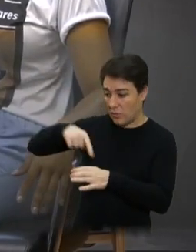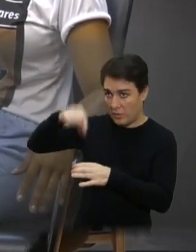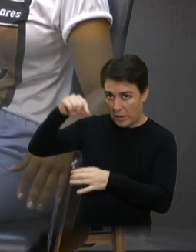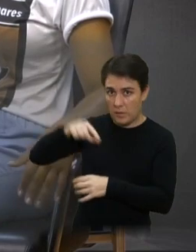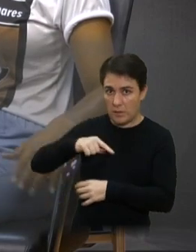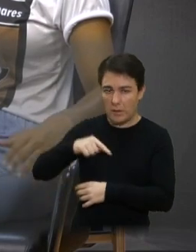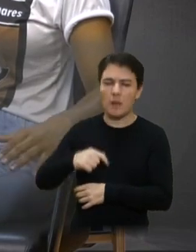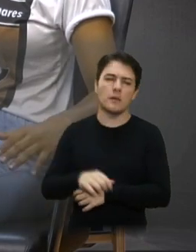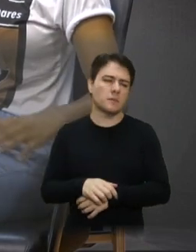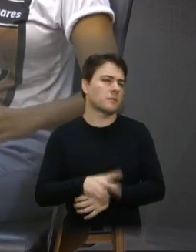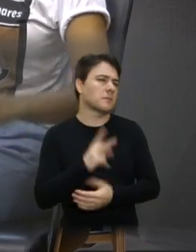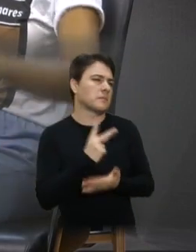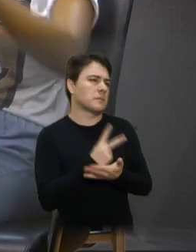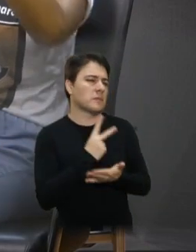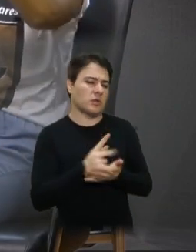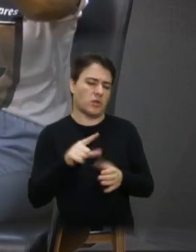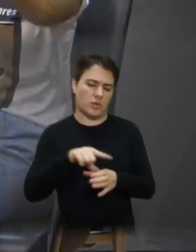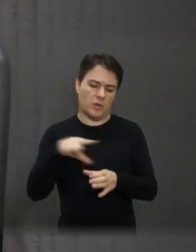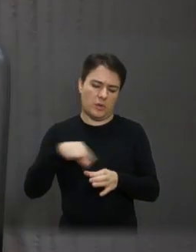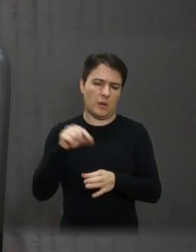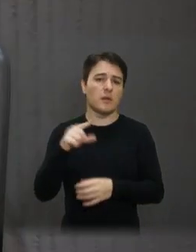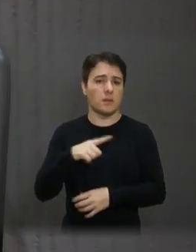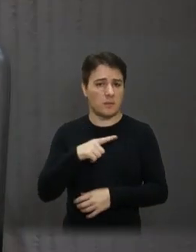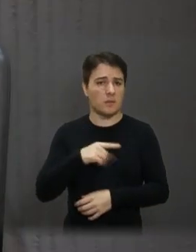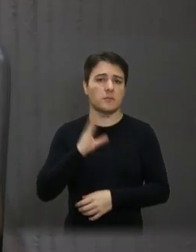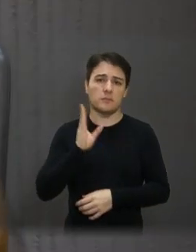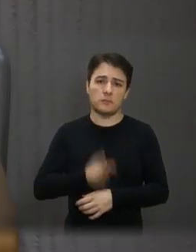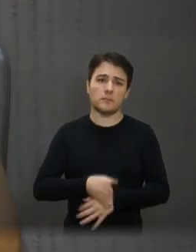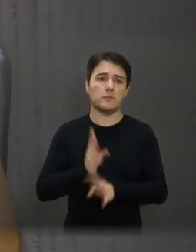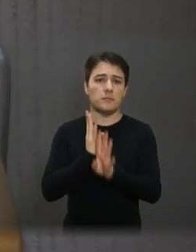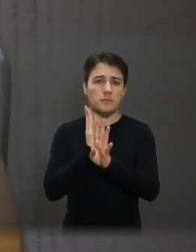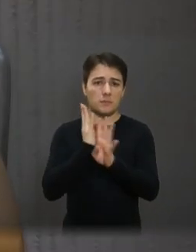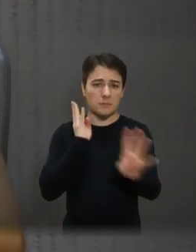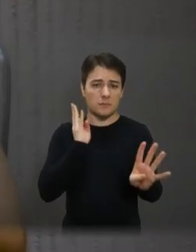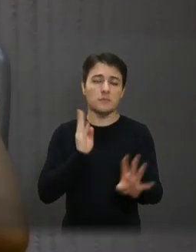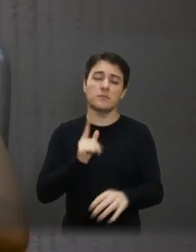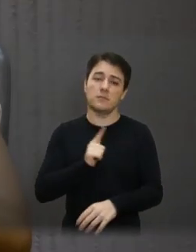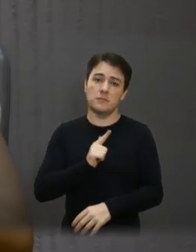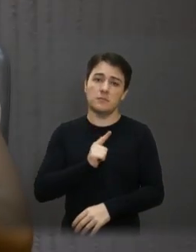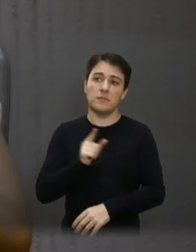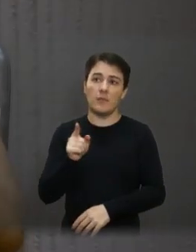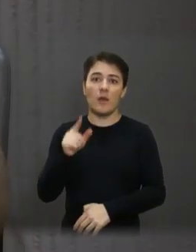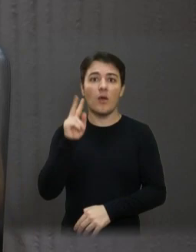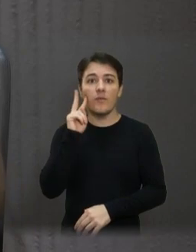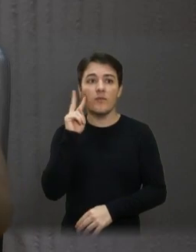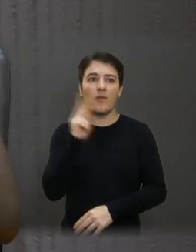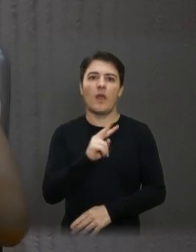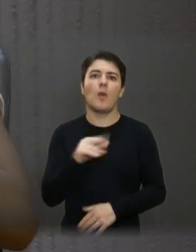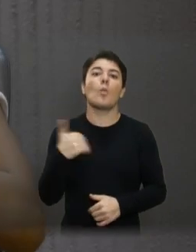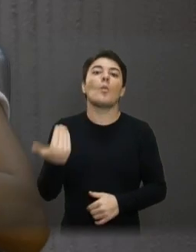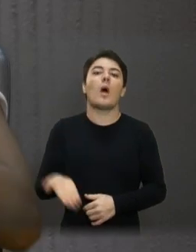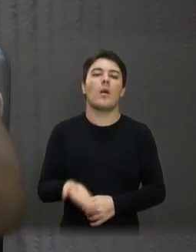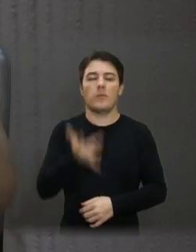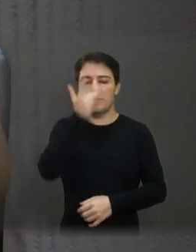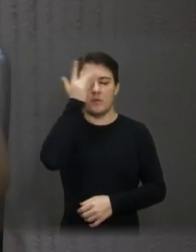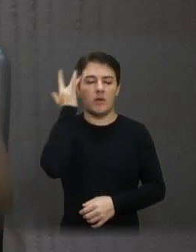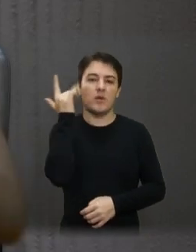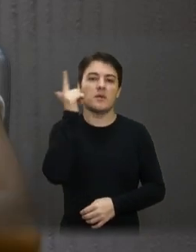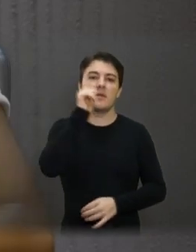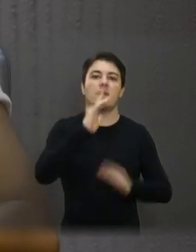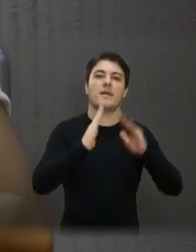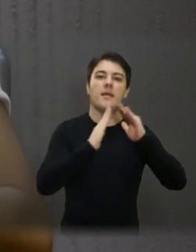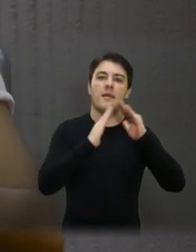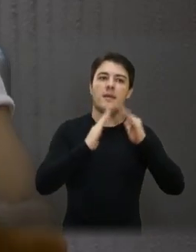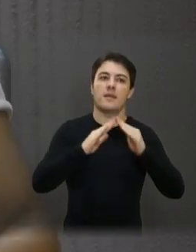com certeza mesmo processo do sorteio e foram sorteadas as pessoas elencadas ali ela consegue acompanhar para ver quem vai ser beneficiado o